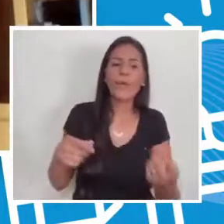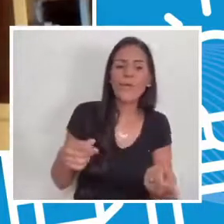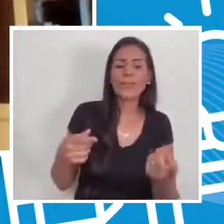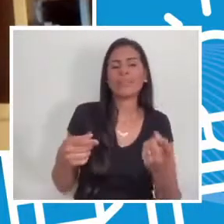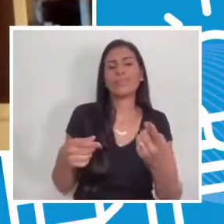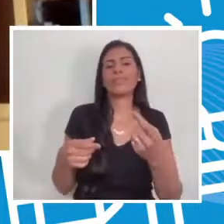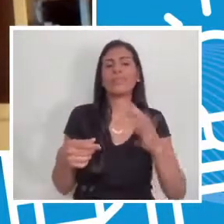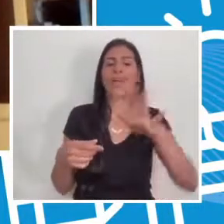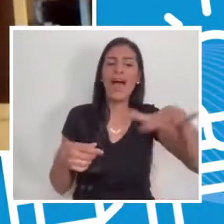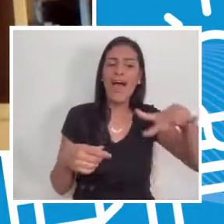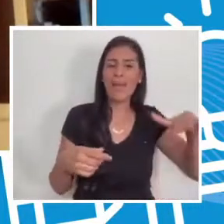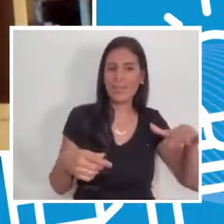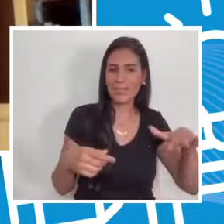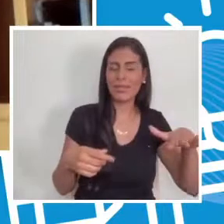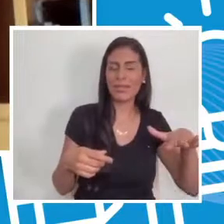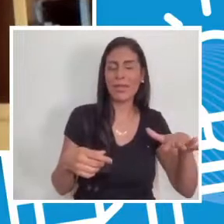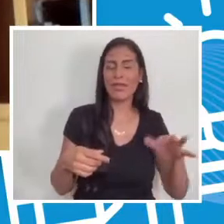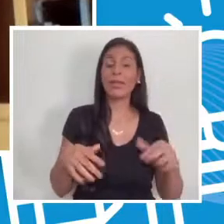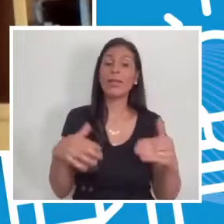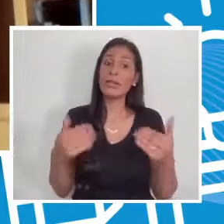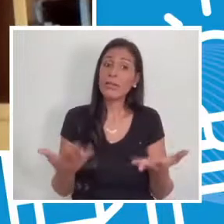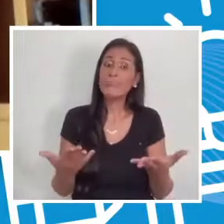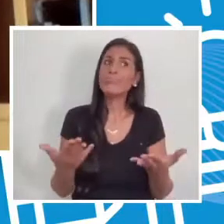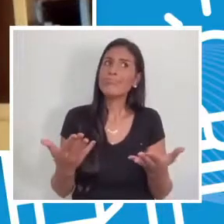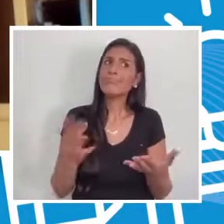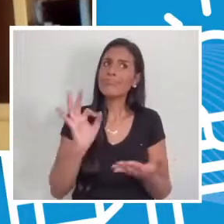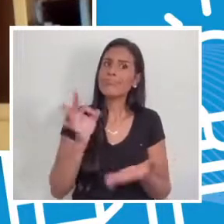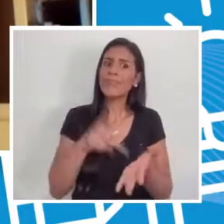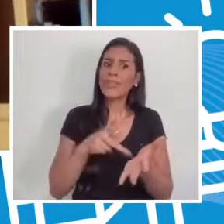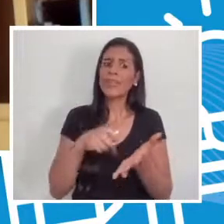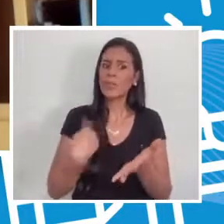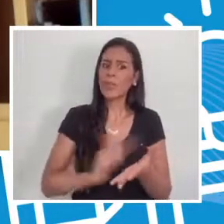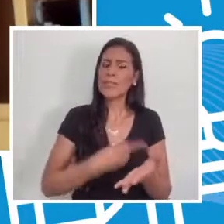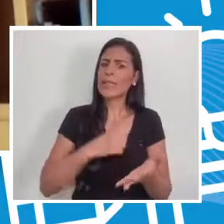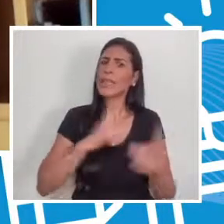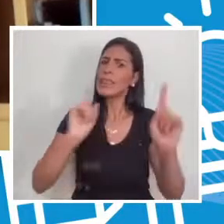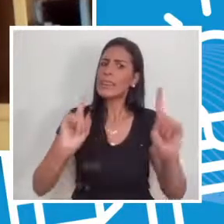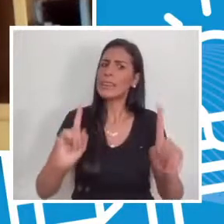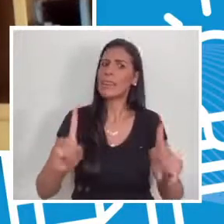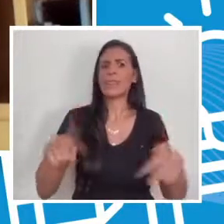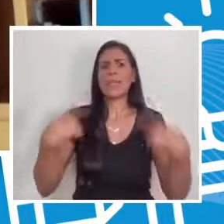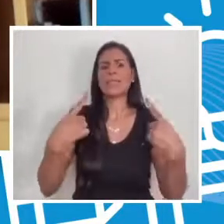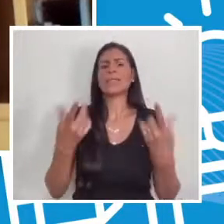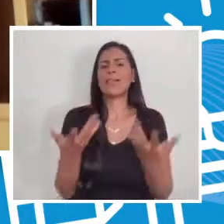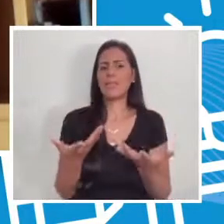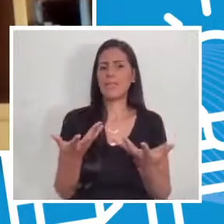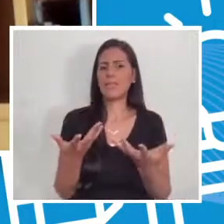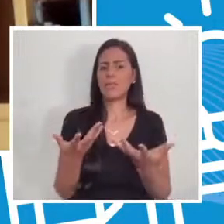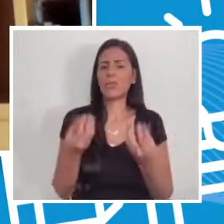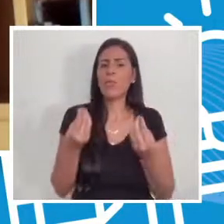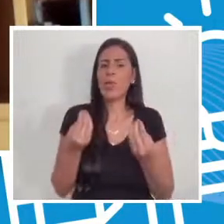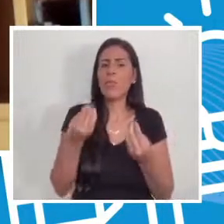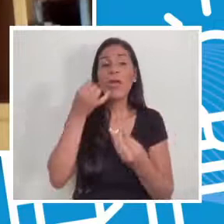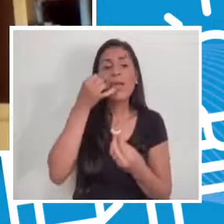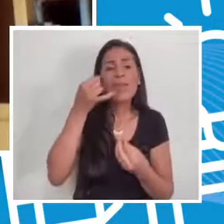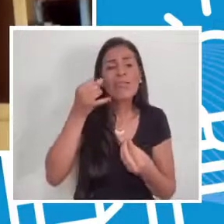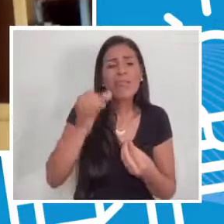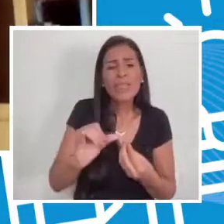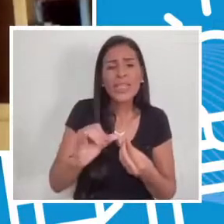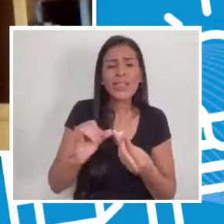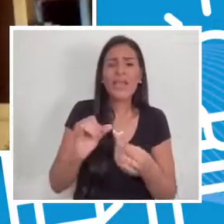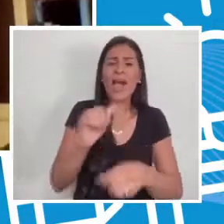fato, nós temos um desafio. Nós temos um desafio de não deixar nenhum para trás, porque